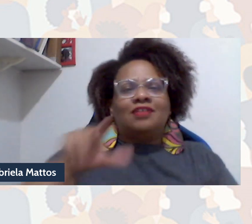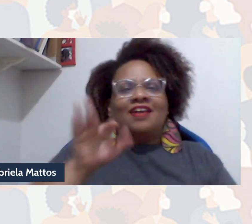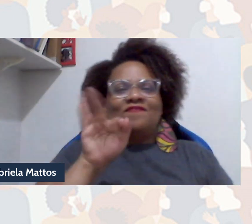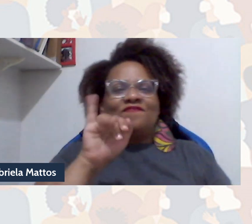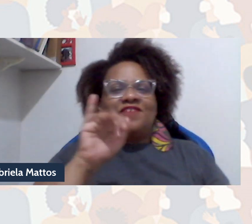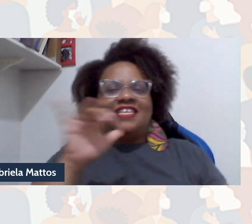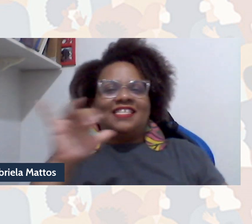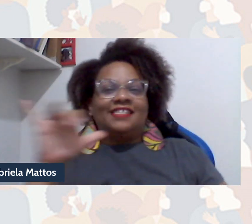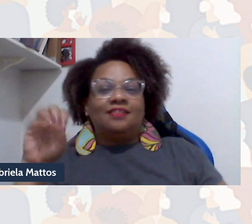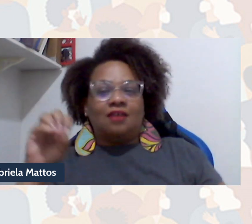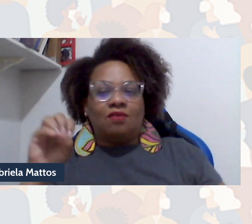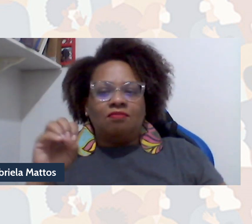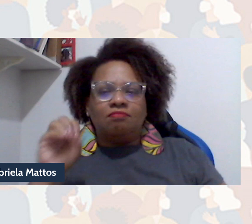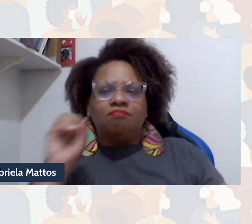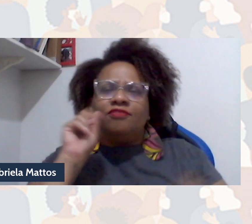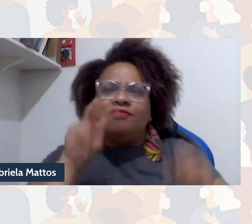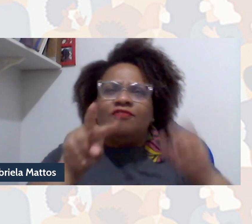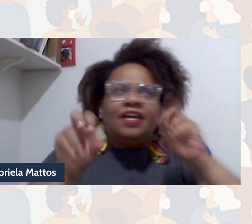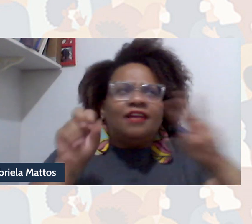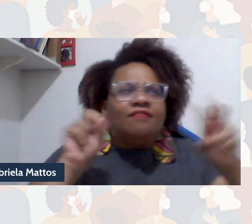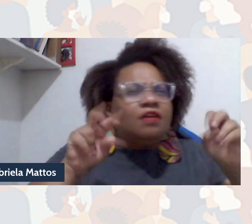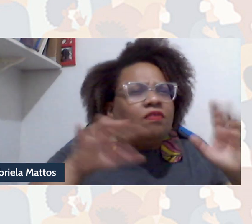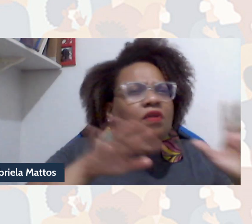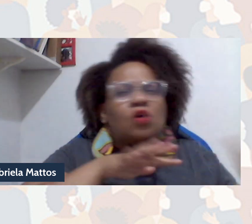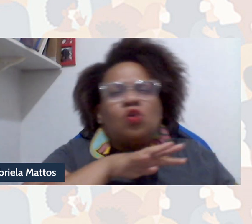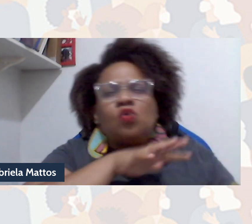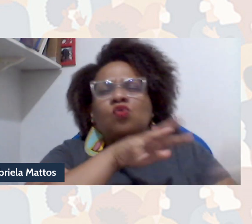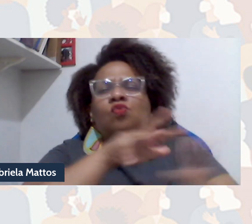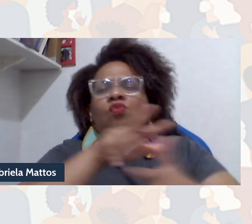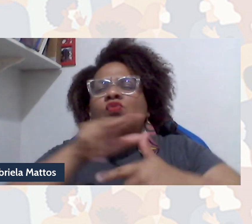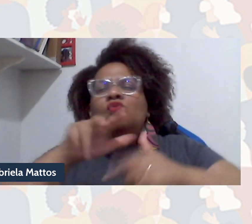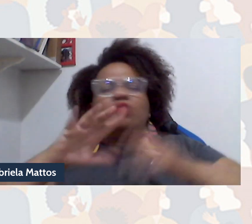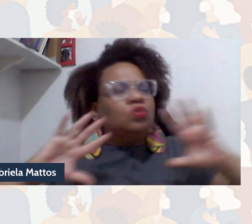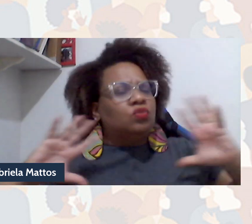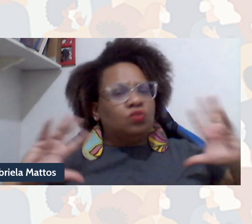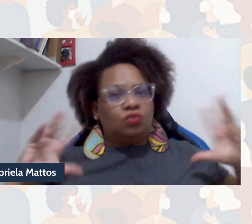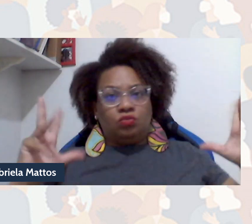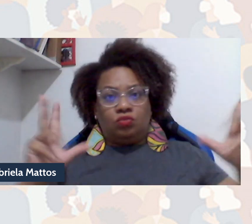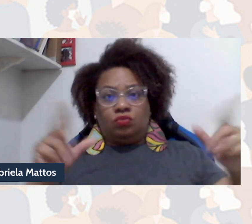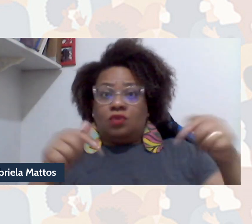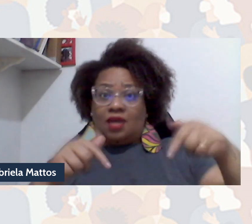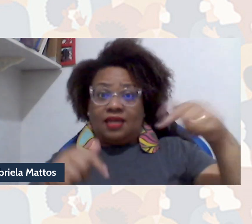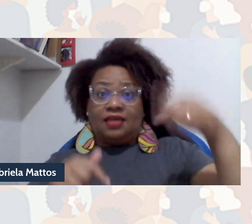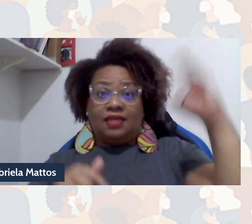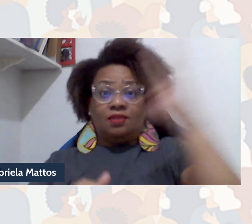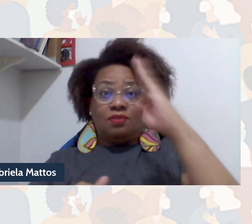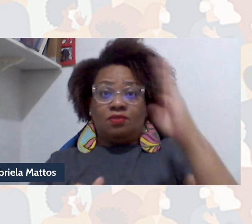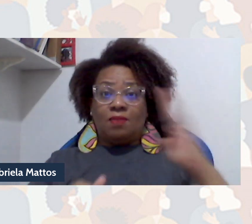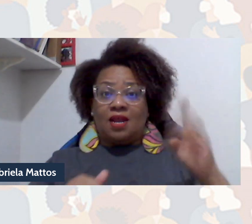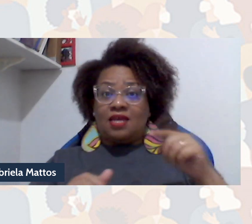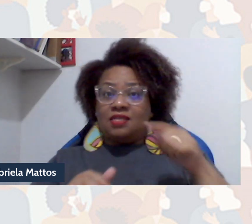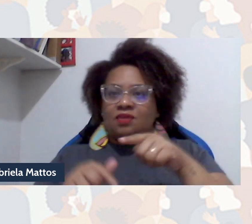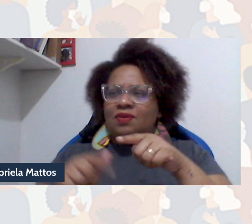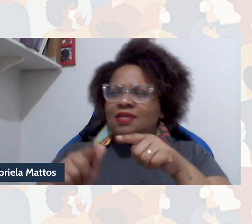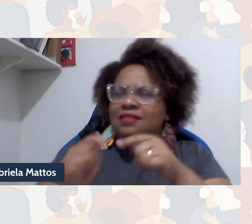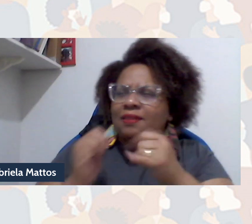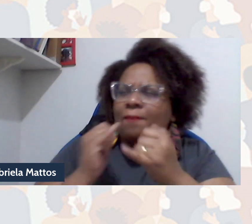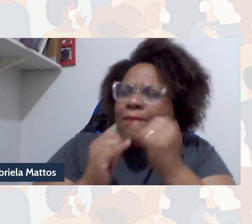protestos em todo o mundo, né, inclusive aqui no Brasil, porque a distopia de Gilead não parece tão distante do Brasil de